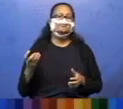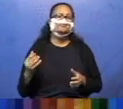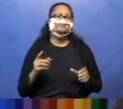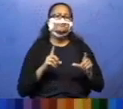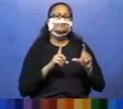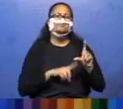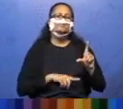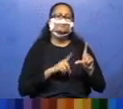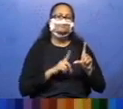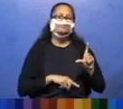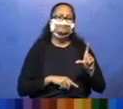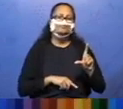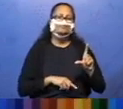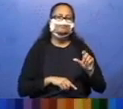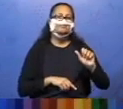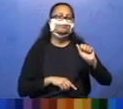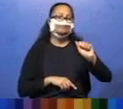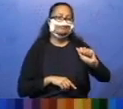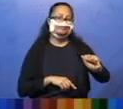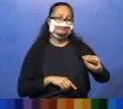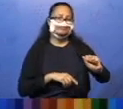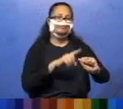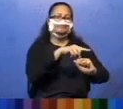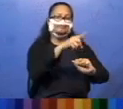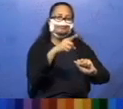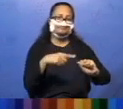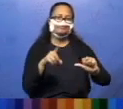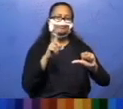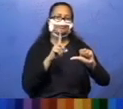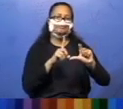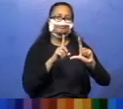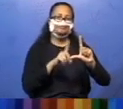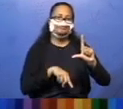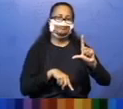letras? A letrinha A e O.